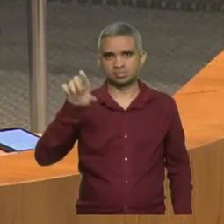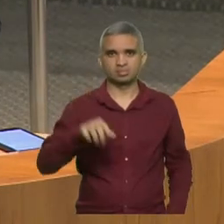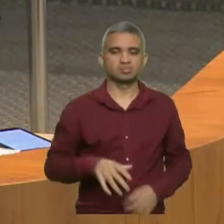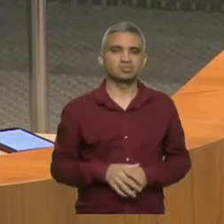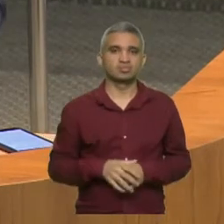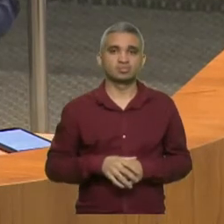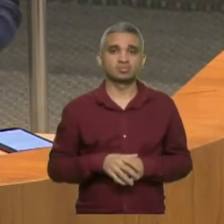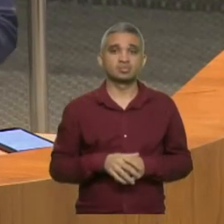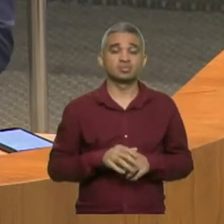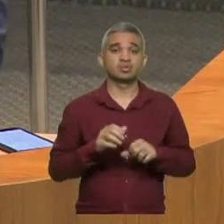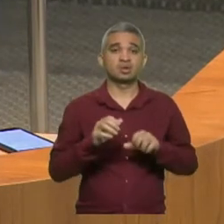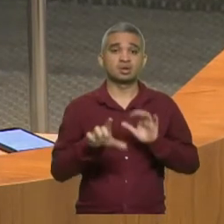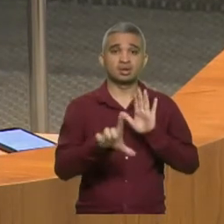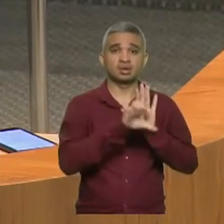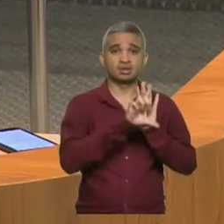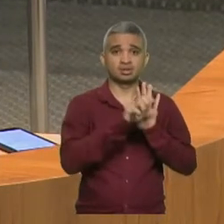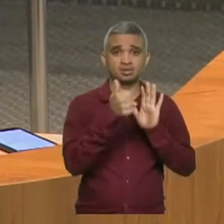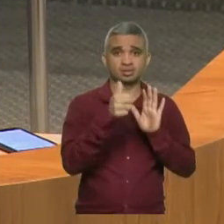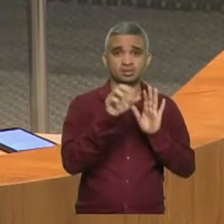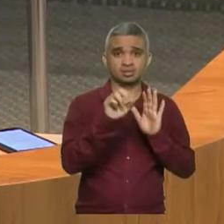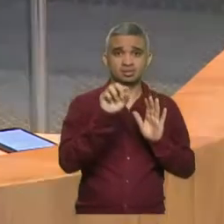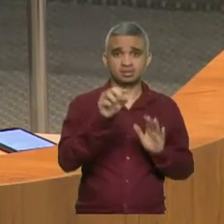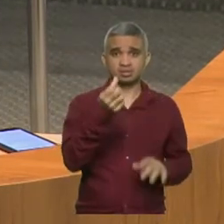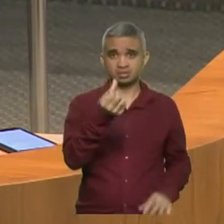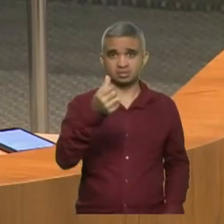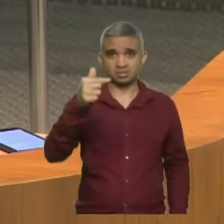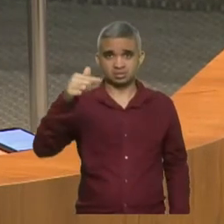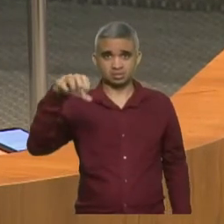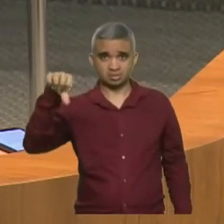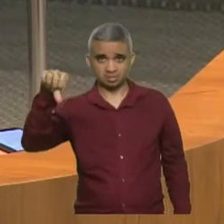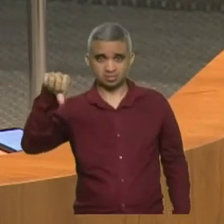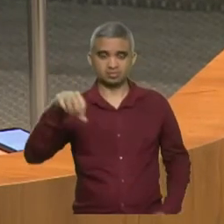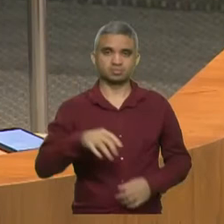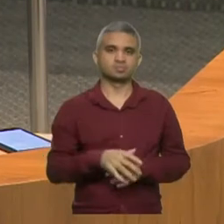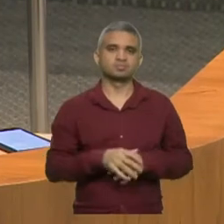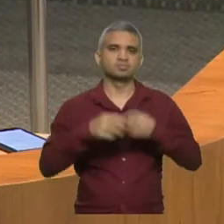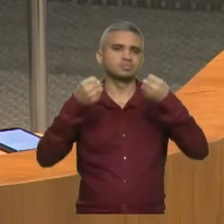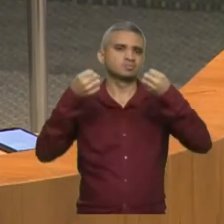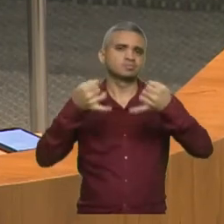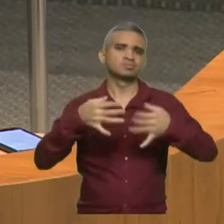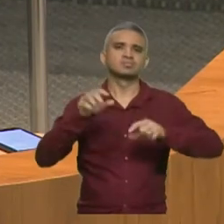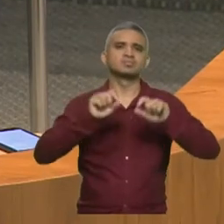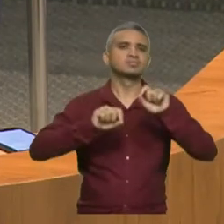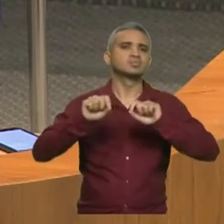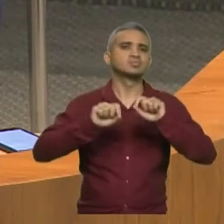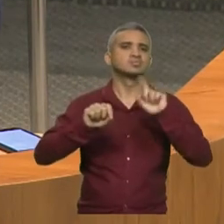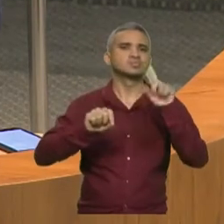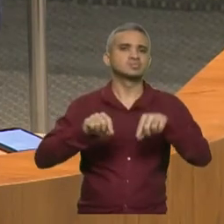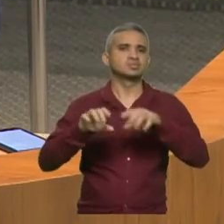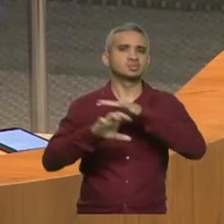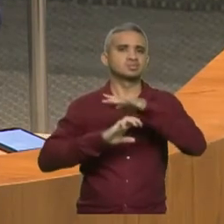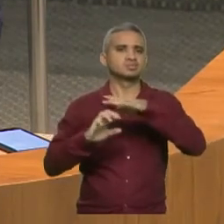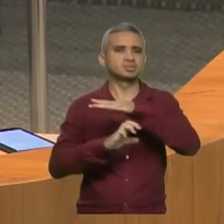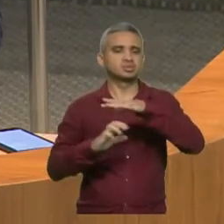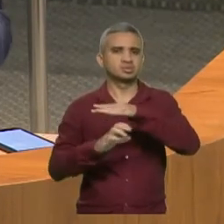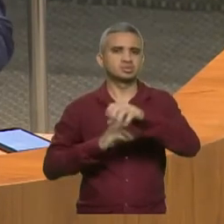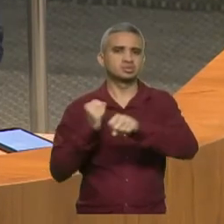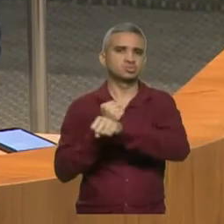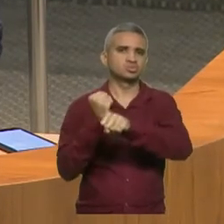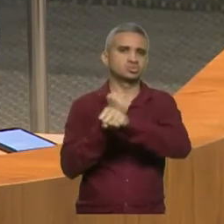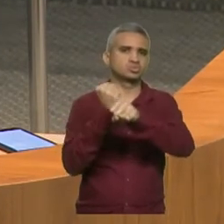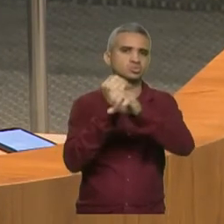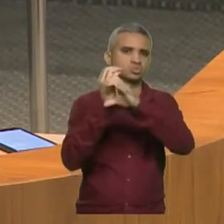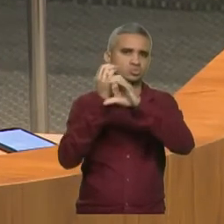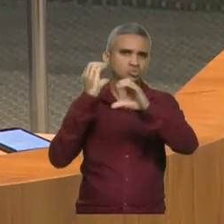10.789, fazendo referência à construção civil. E eu quero trazer à memória o momento polêmico desse